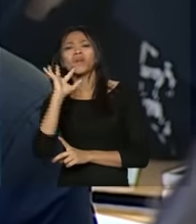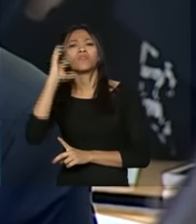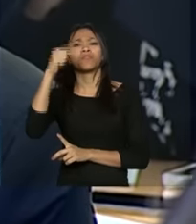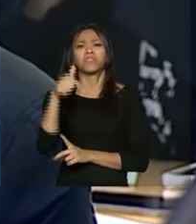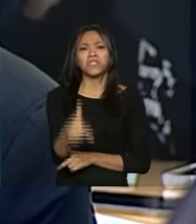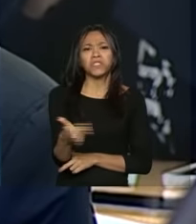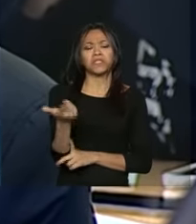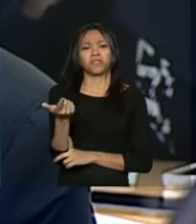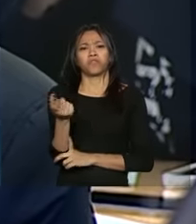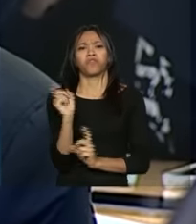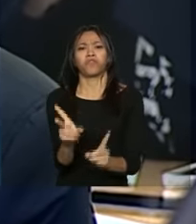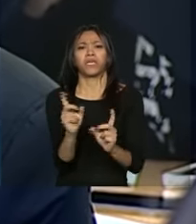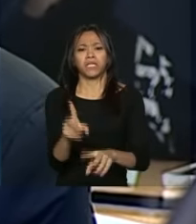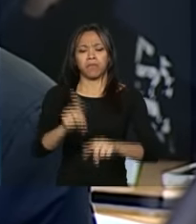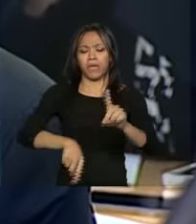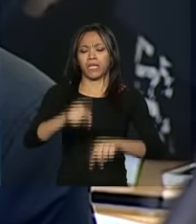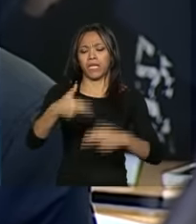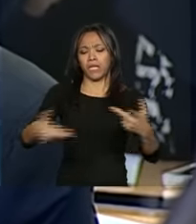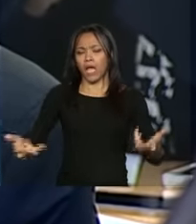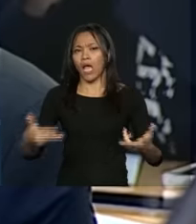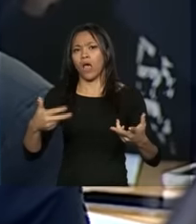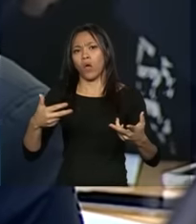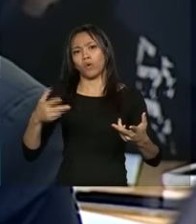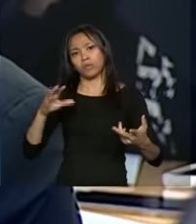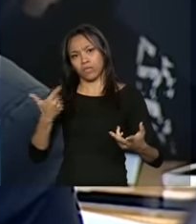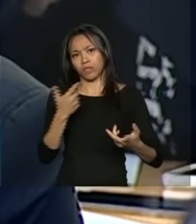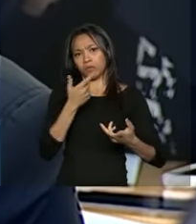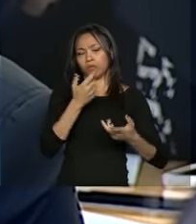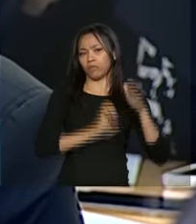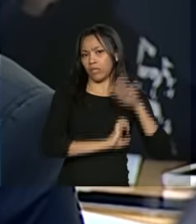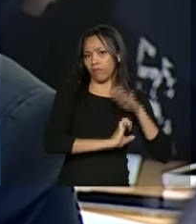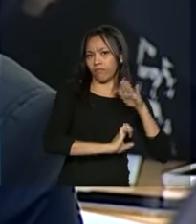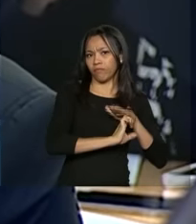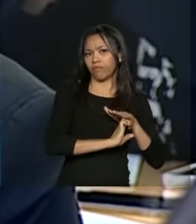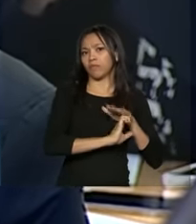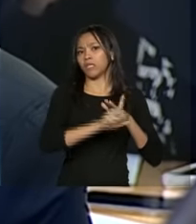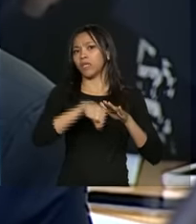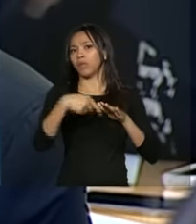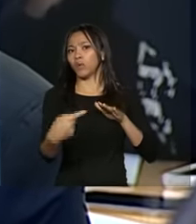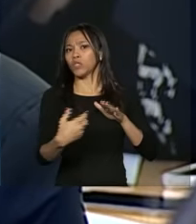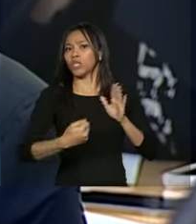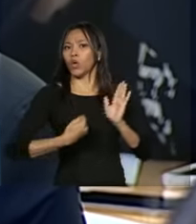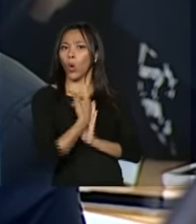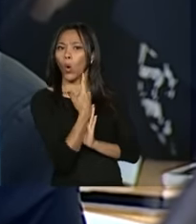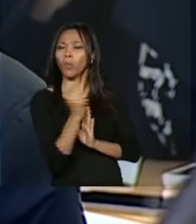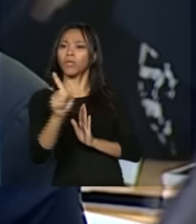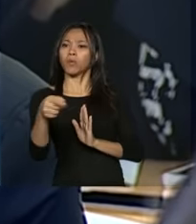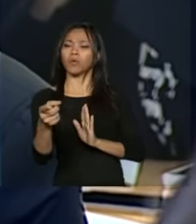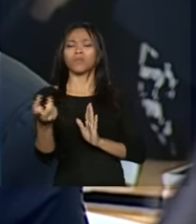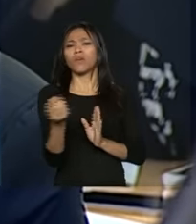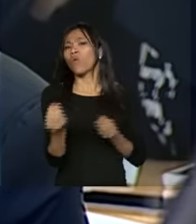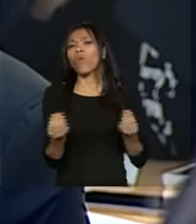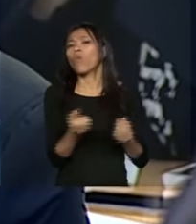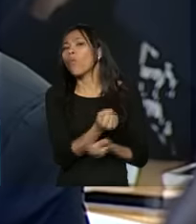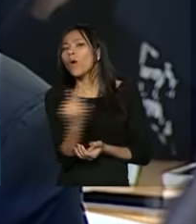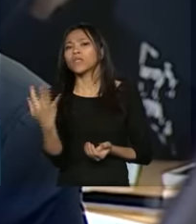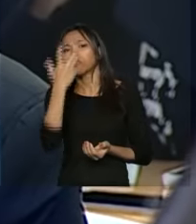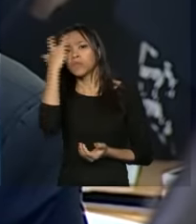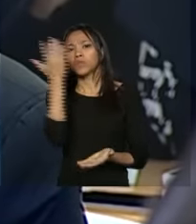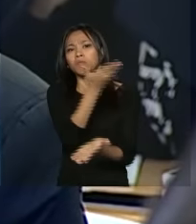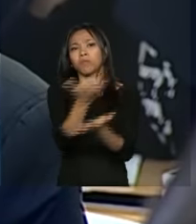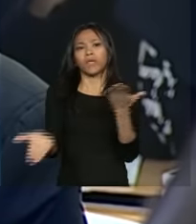de especialistas fornecedores Eh quantas pessoas eh foram lesadas